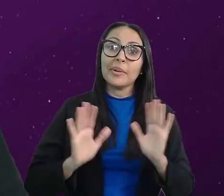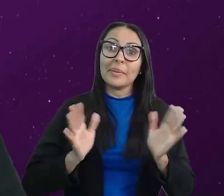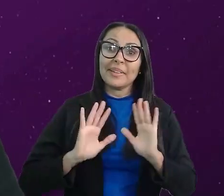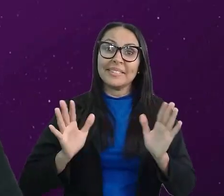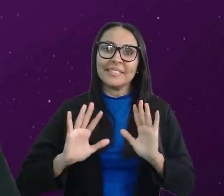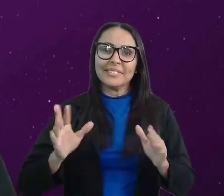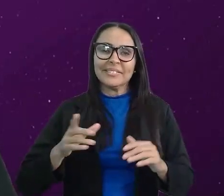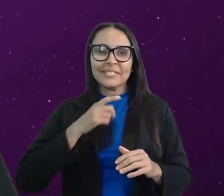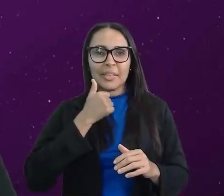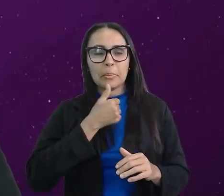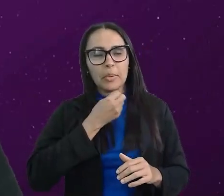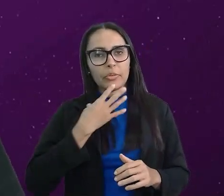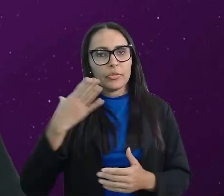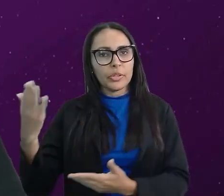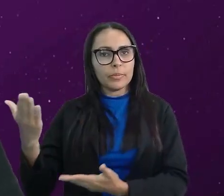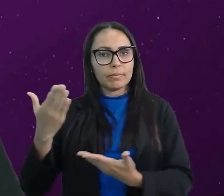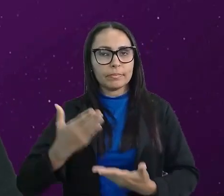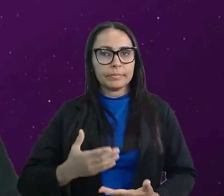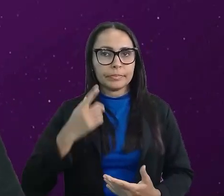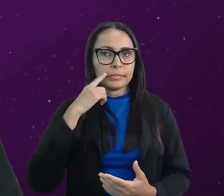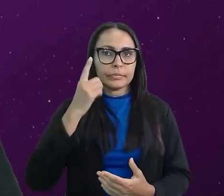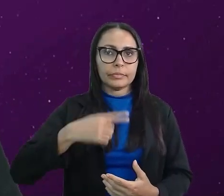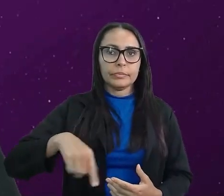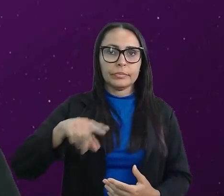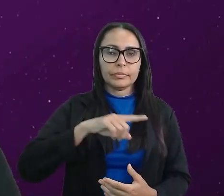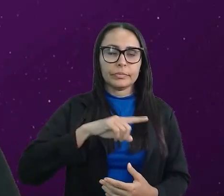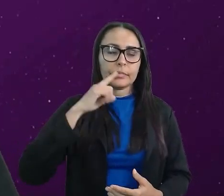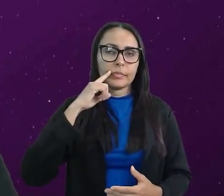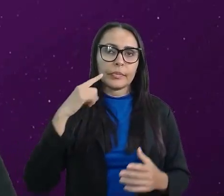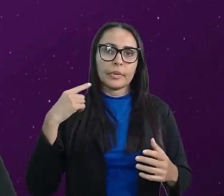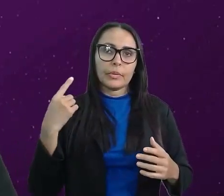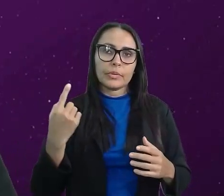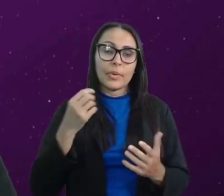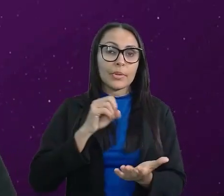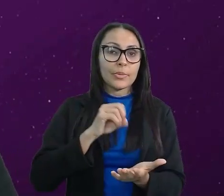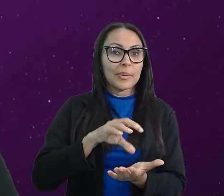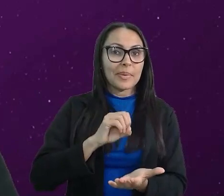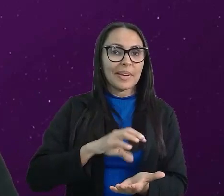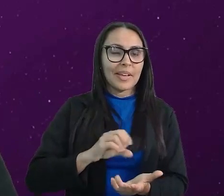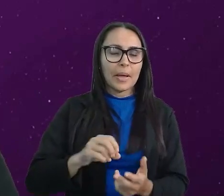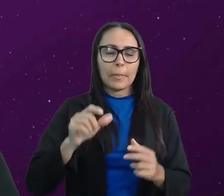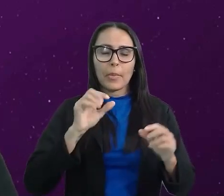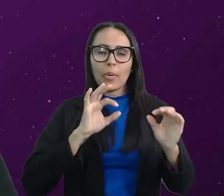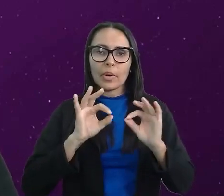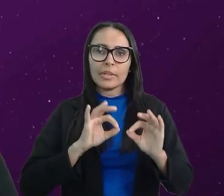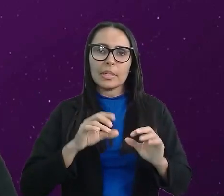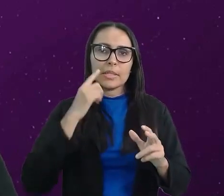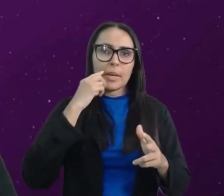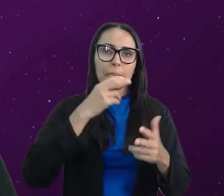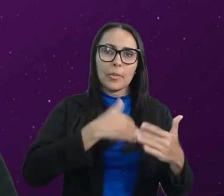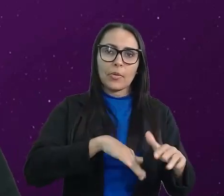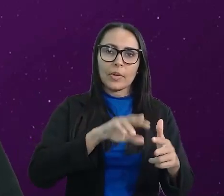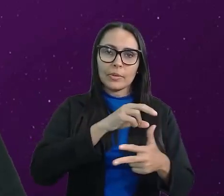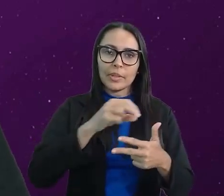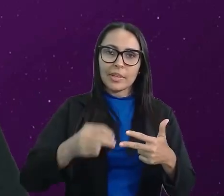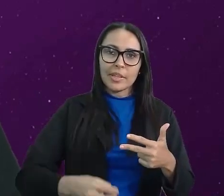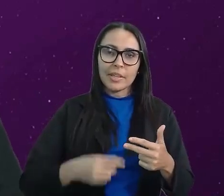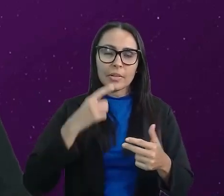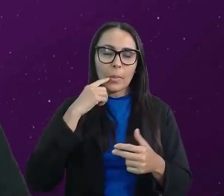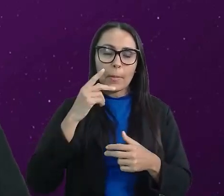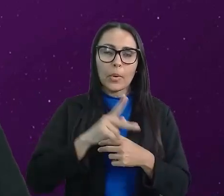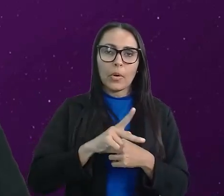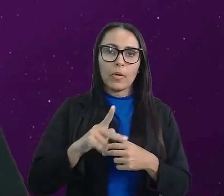fala fera seja muito bem-vindo ao meu ao seu ao nosso educa pe prepara intensivo Enem